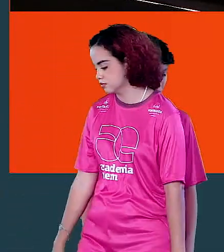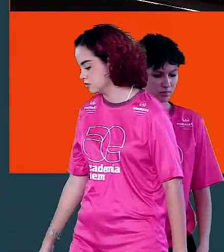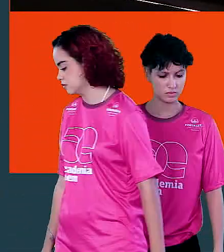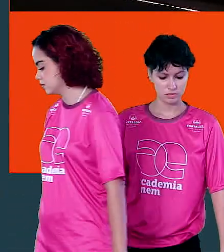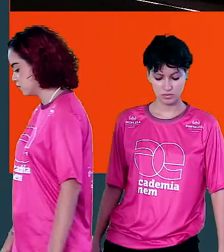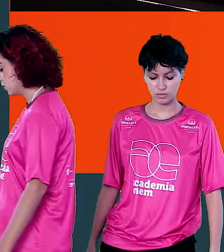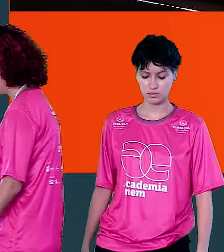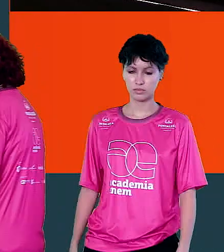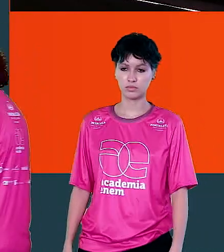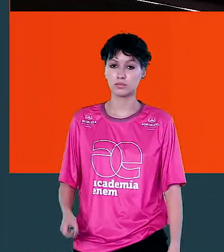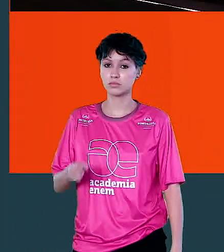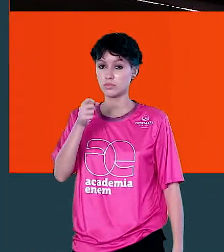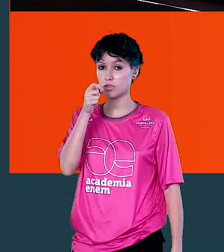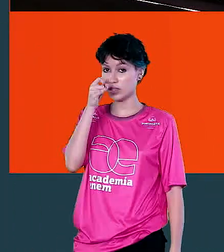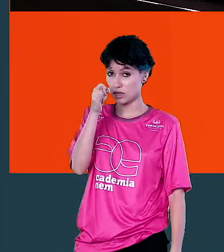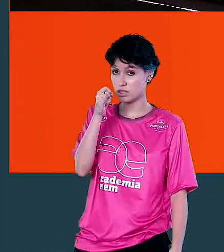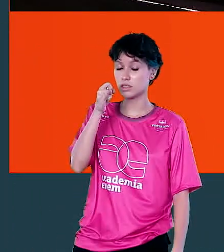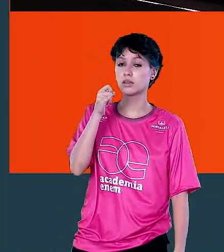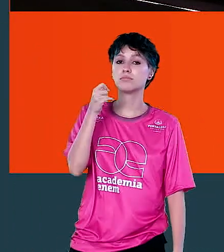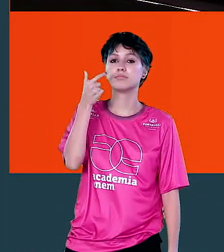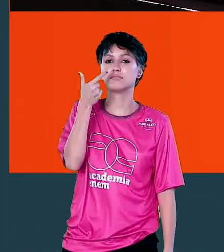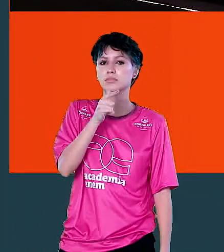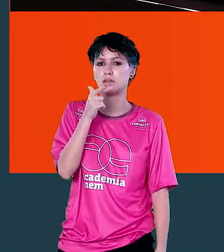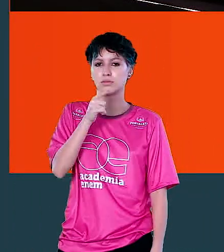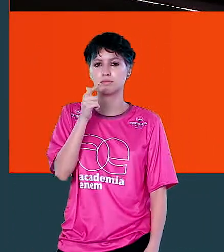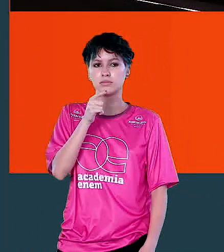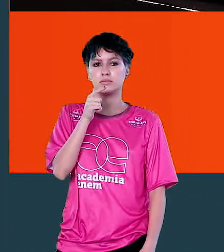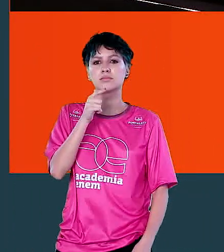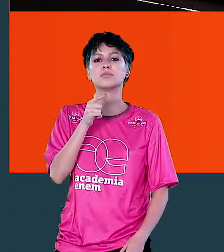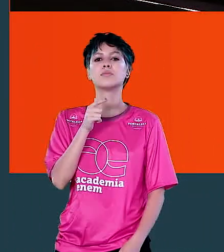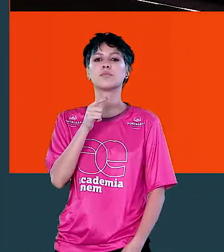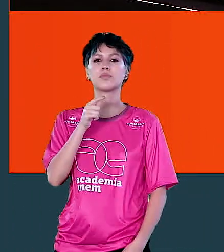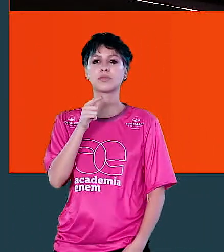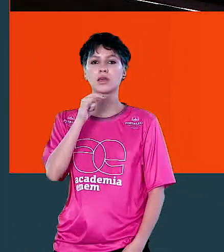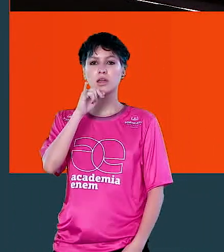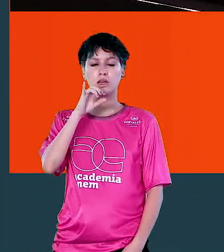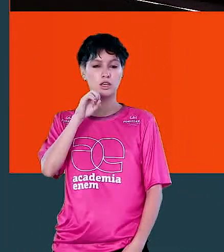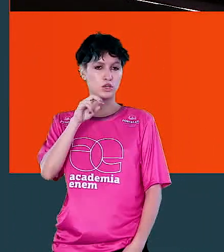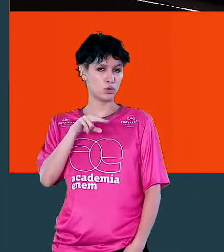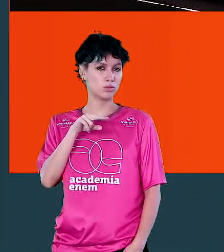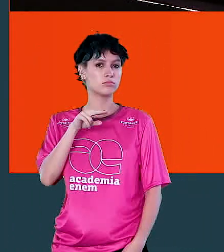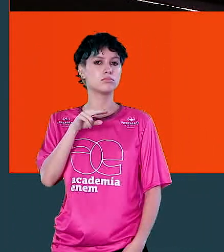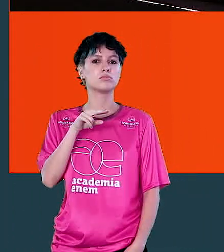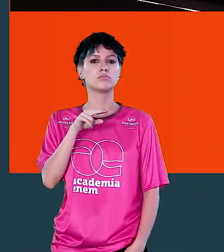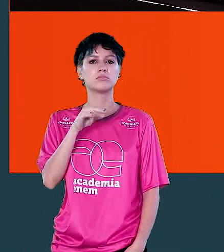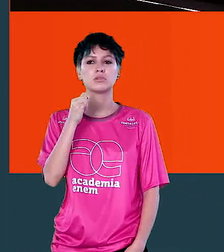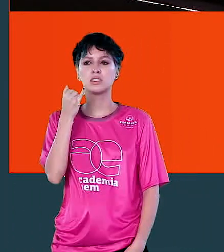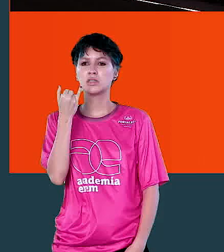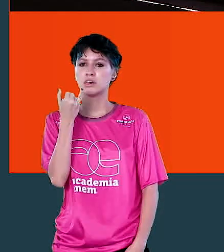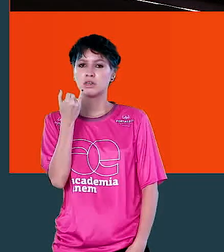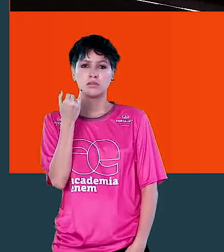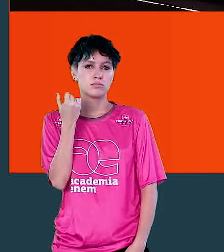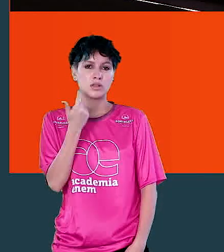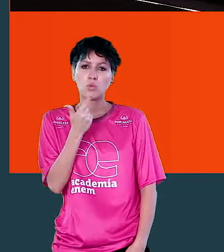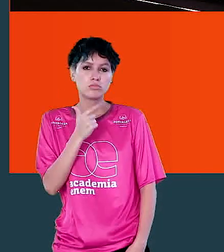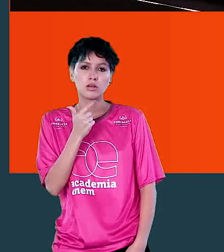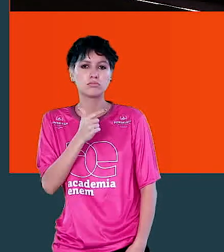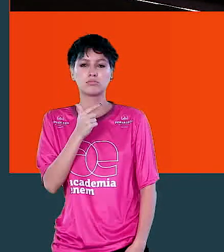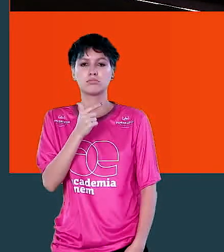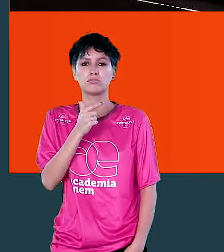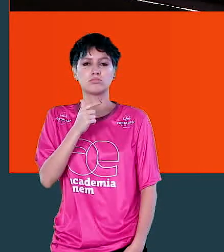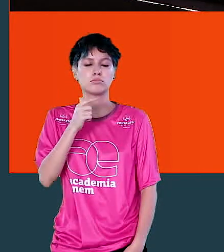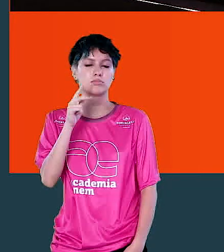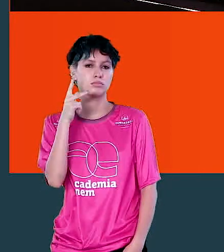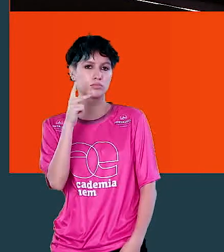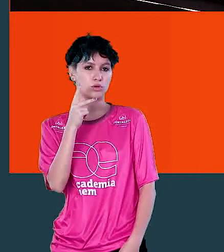Se não tem íon dipolo, se não tem hidrogênio com esses 3 elementos,